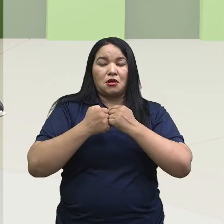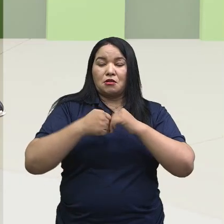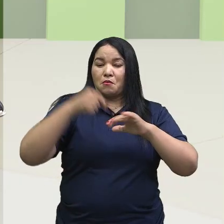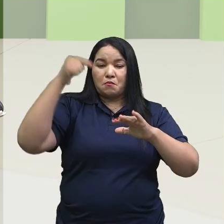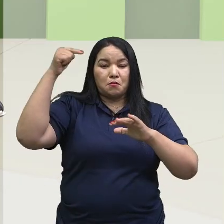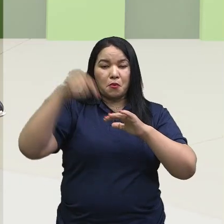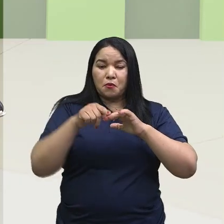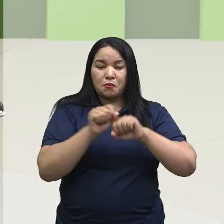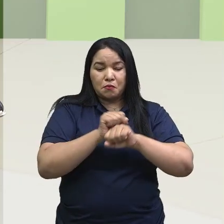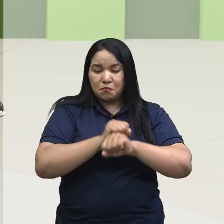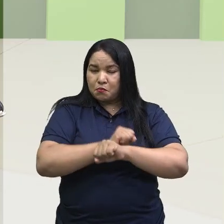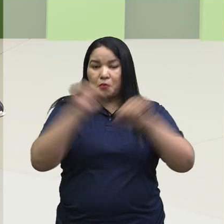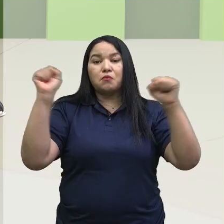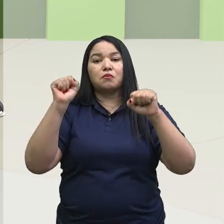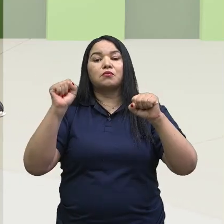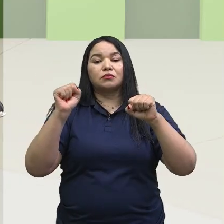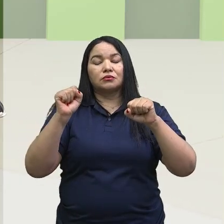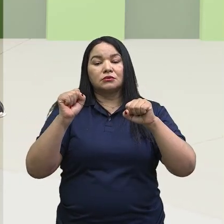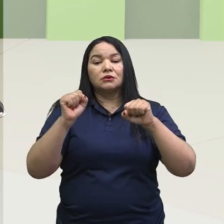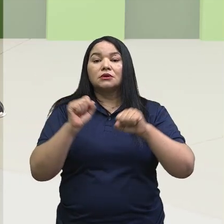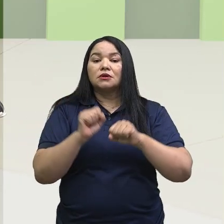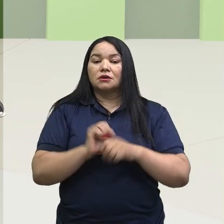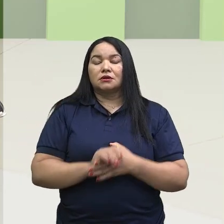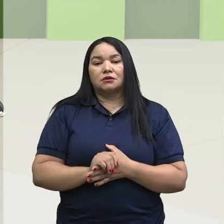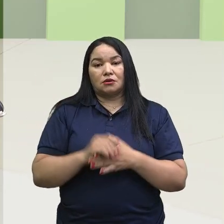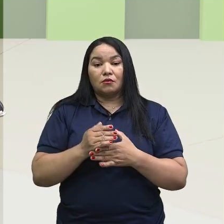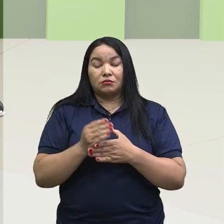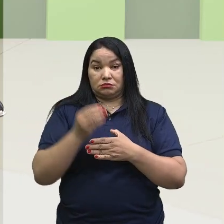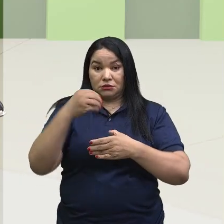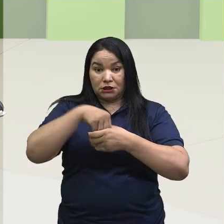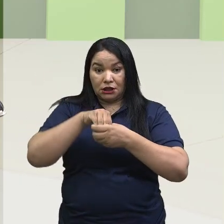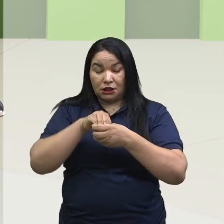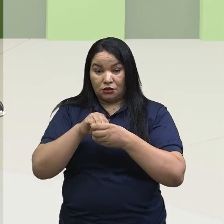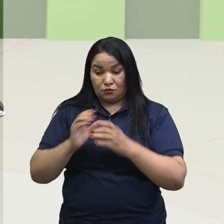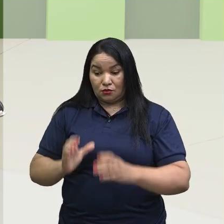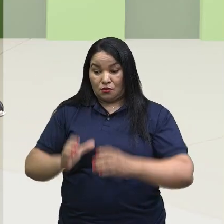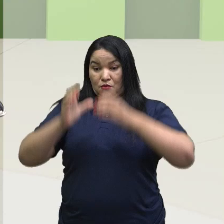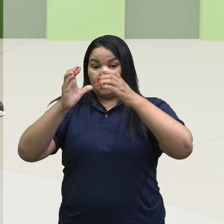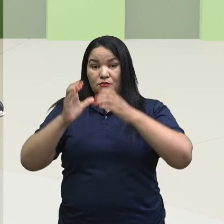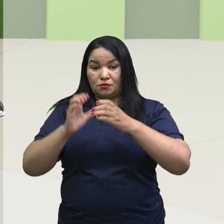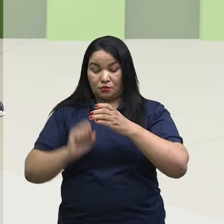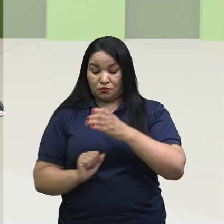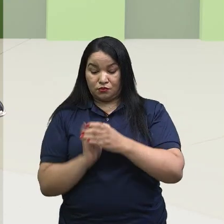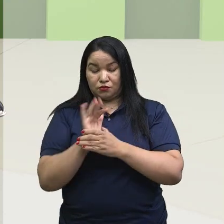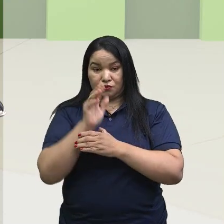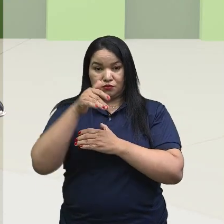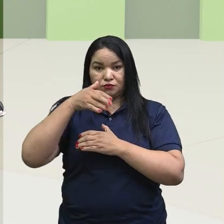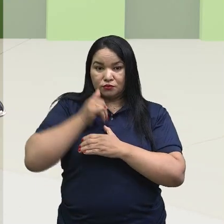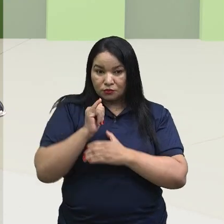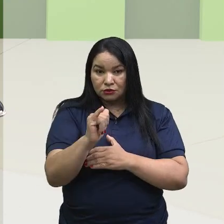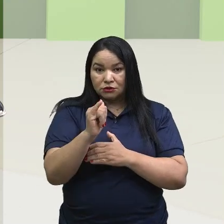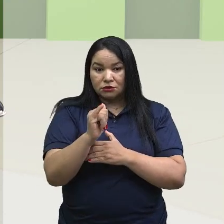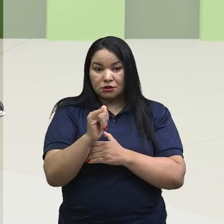muito para produzir uma usina dessa. Só para você ter uma ideia, a bomba de Hiroshima e